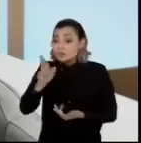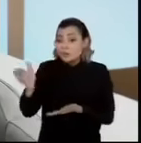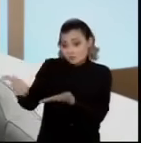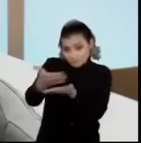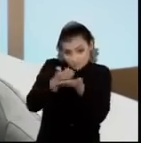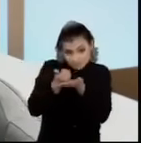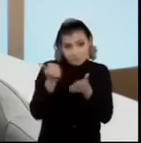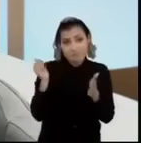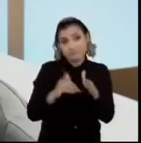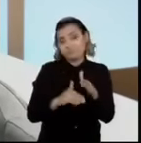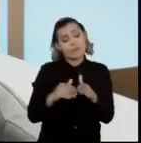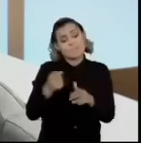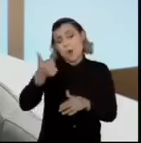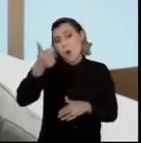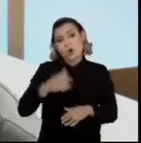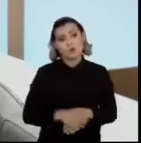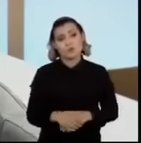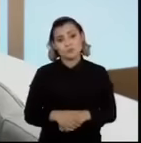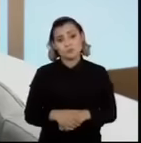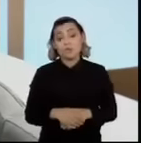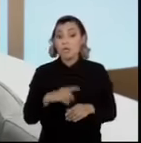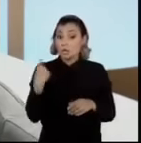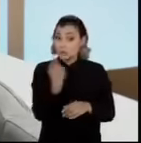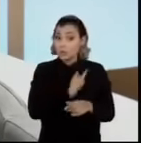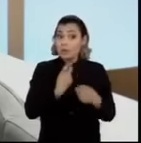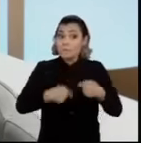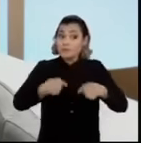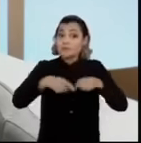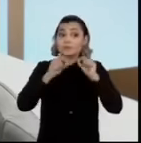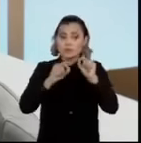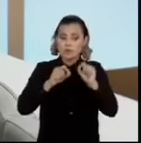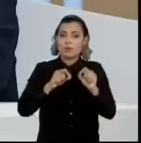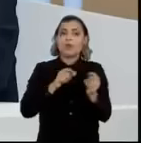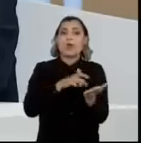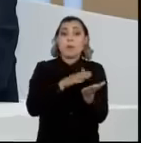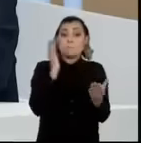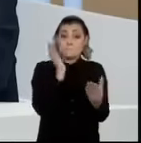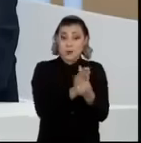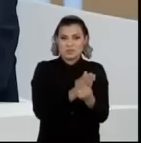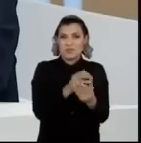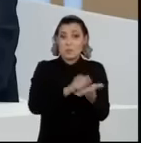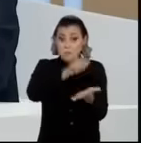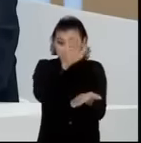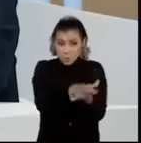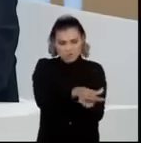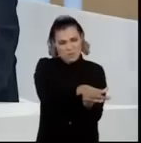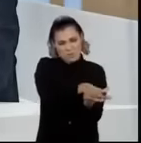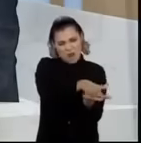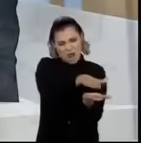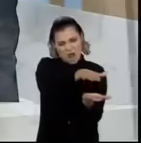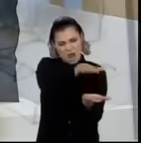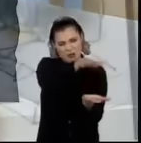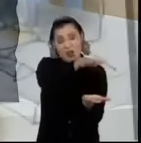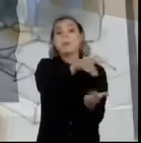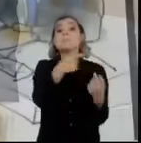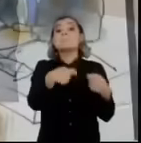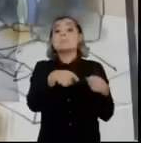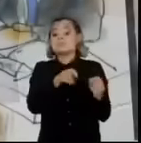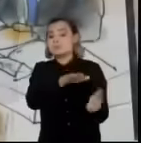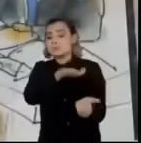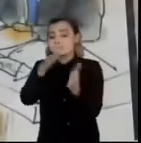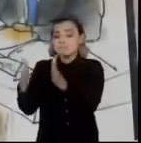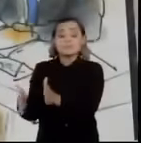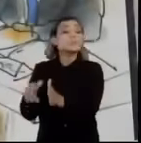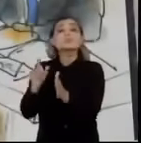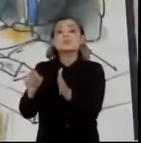que precisa ter? Talvez mais critério em ter autos de infração e coisas bem formatadas,